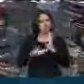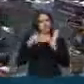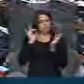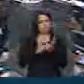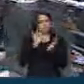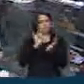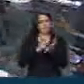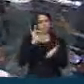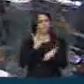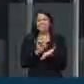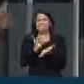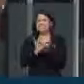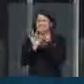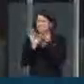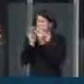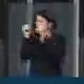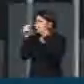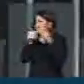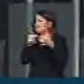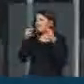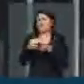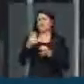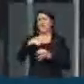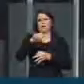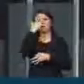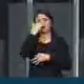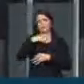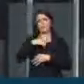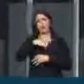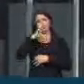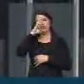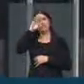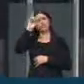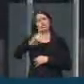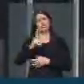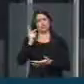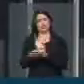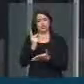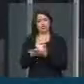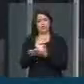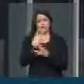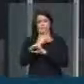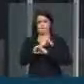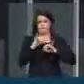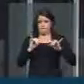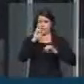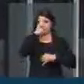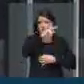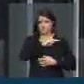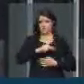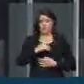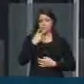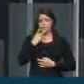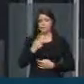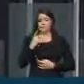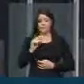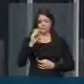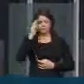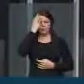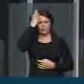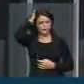legalmente, legitimamente àqueles que são os detentores de direito. Quero, inclusive, aqui, senhor presidente, registrar